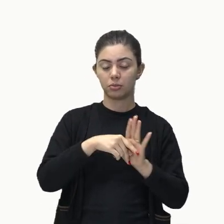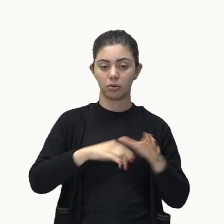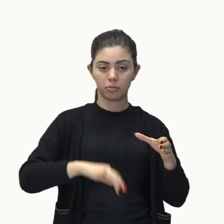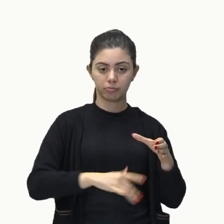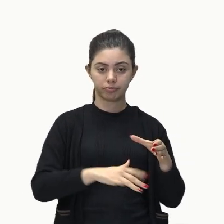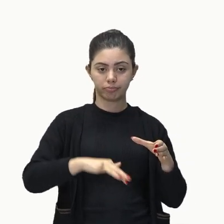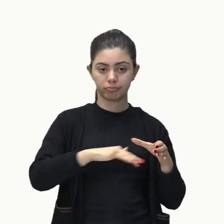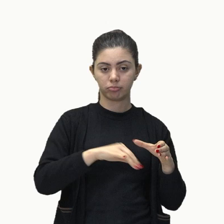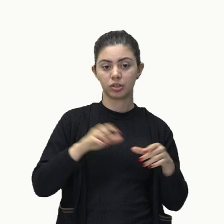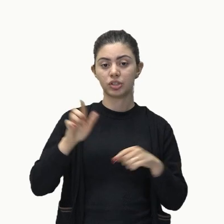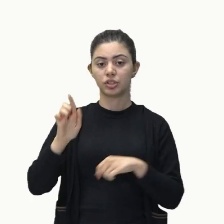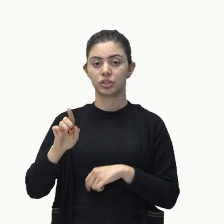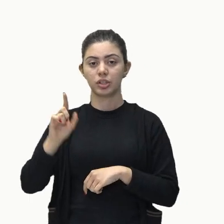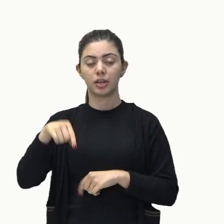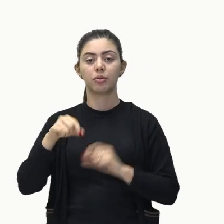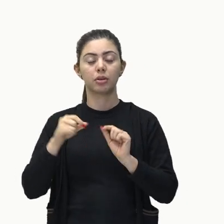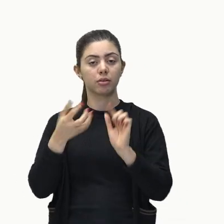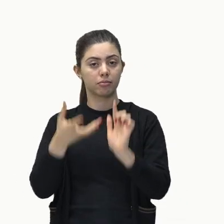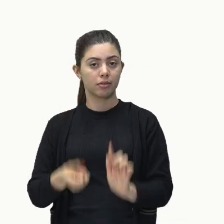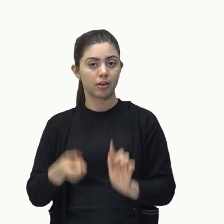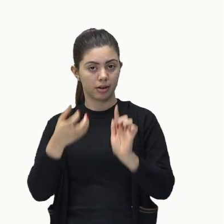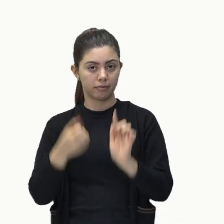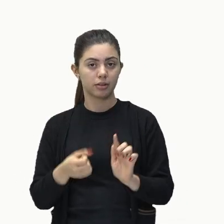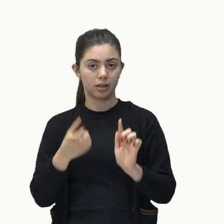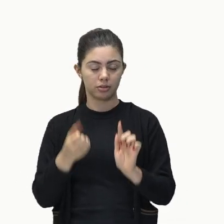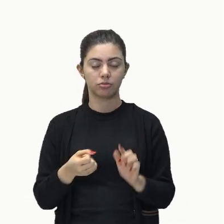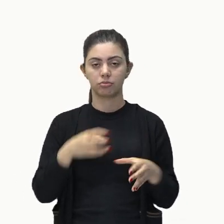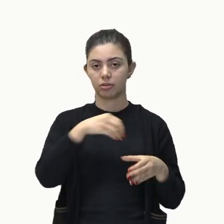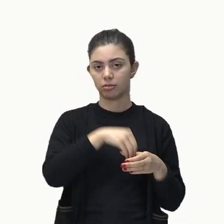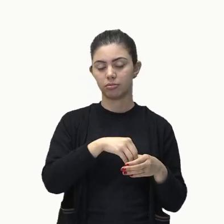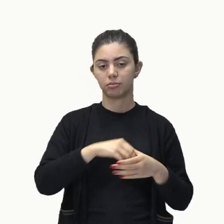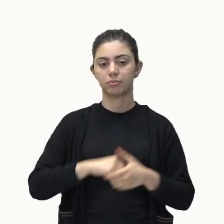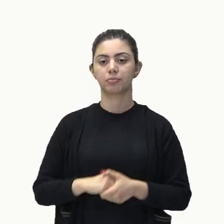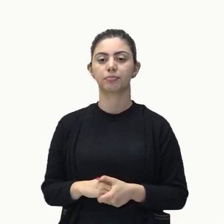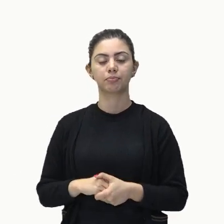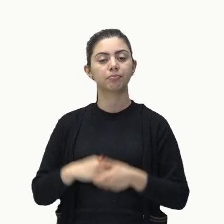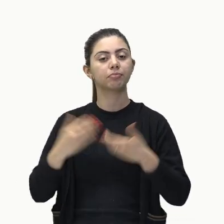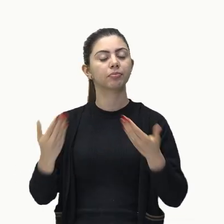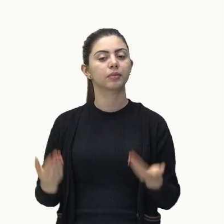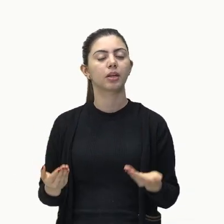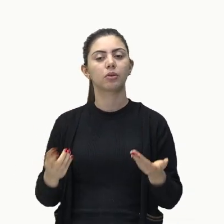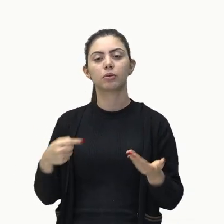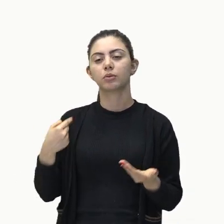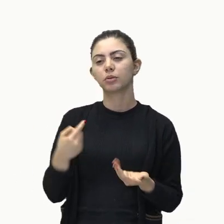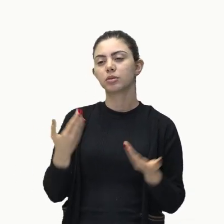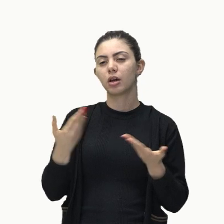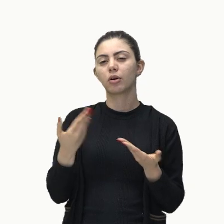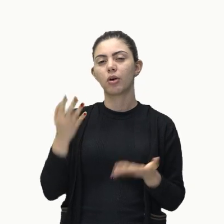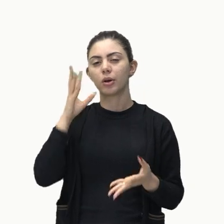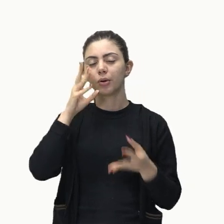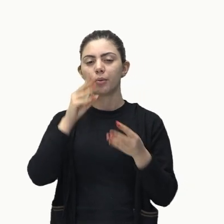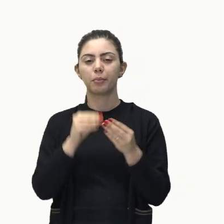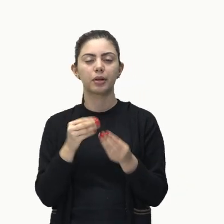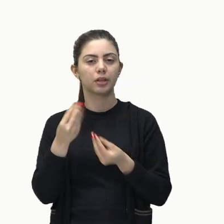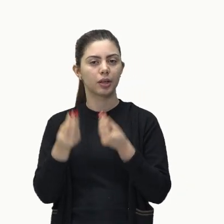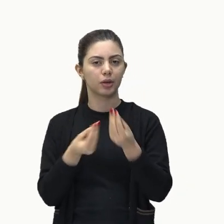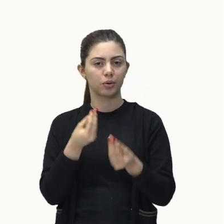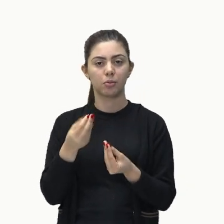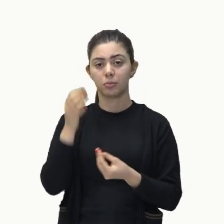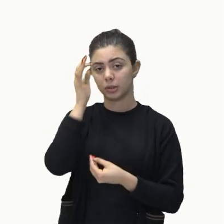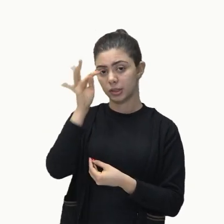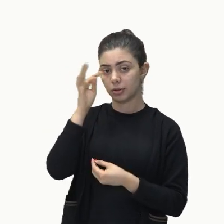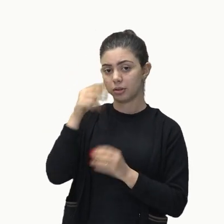da gravidade naquele local, pessoal. E aí, para que a gente possa entender legal aí o nosso teorema